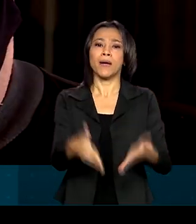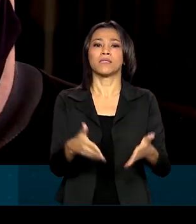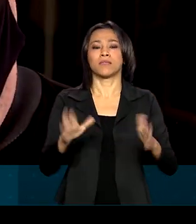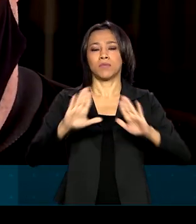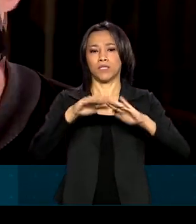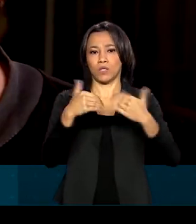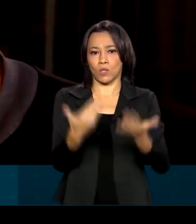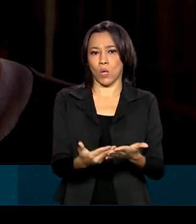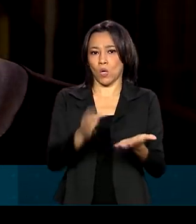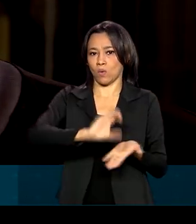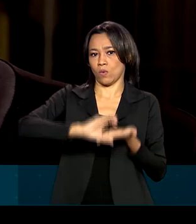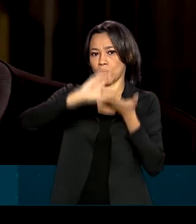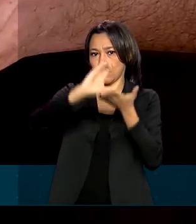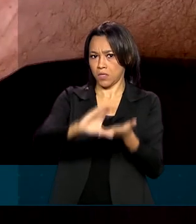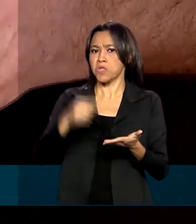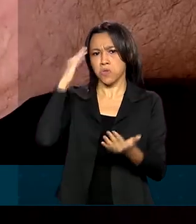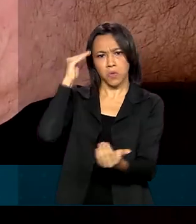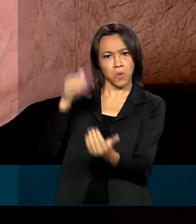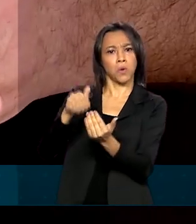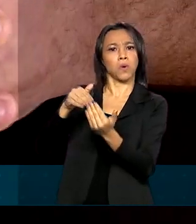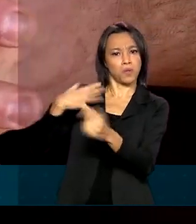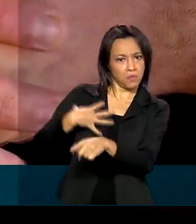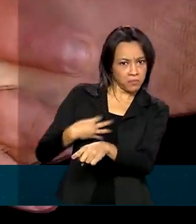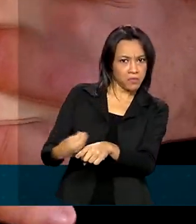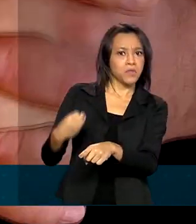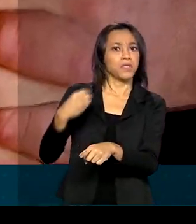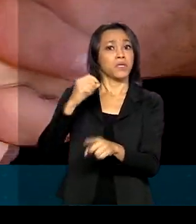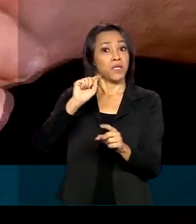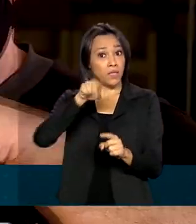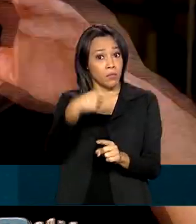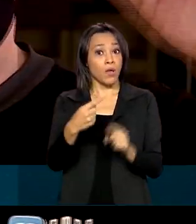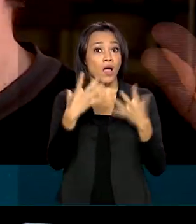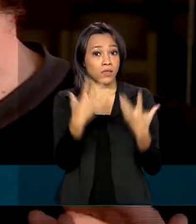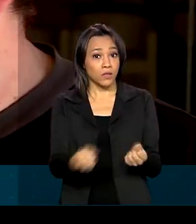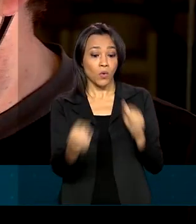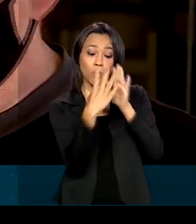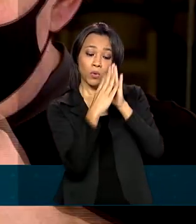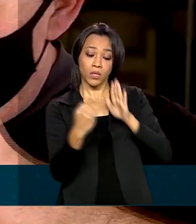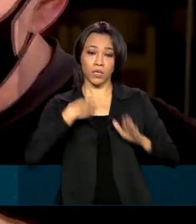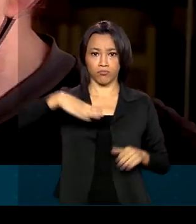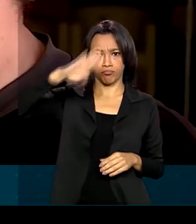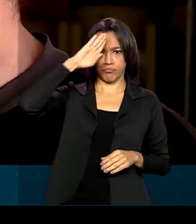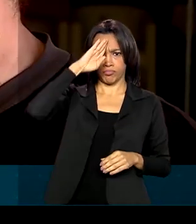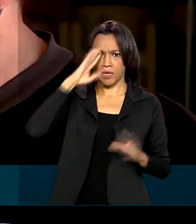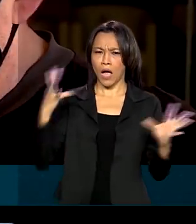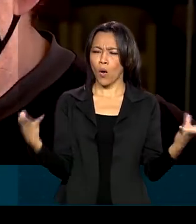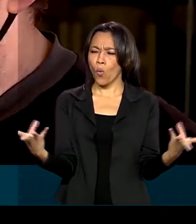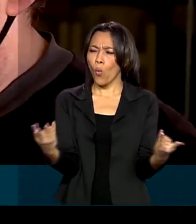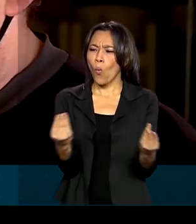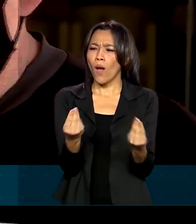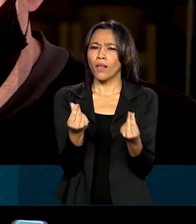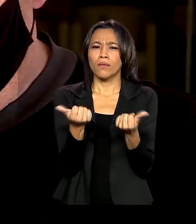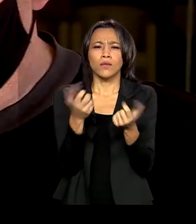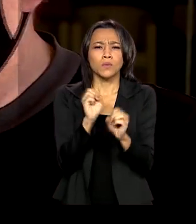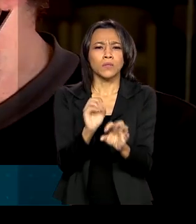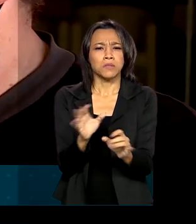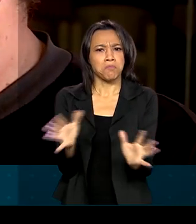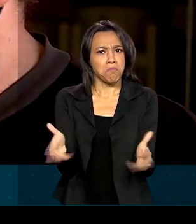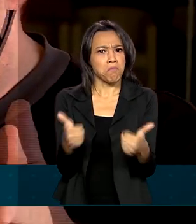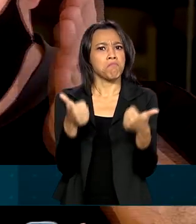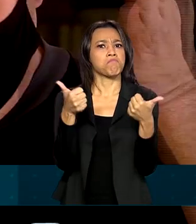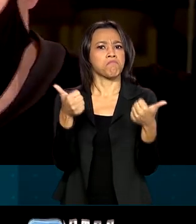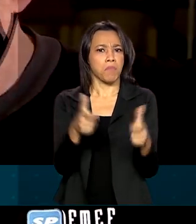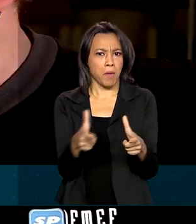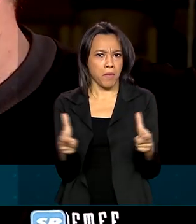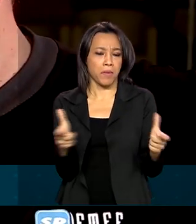escola. Ele concorda com a filha e conta que depois de aderir ao modelo, a qualidade da escola aumentou. A gente vê o andamento